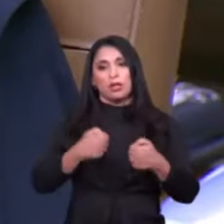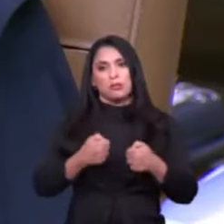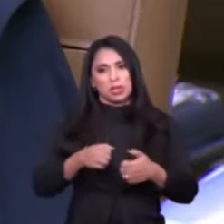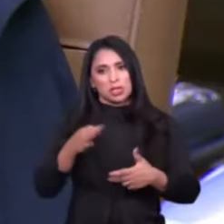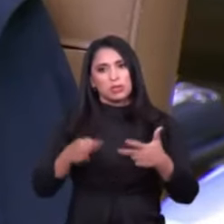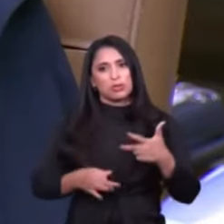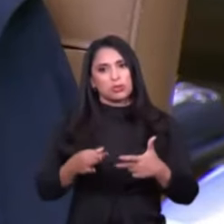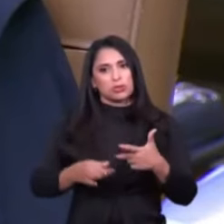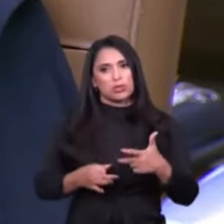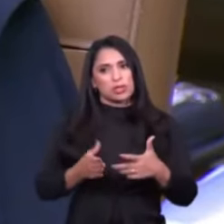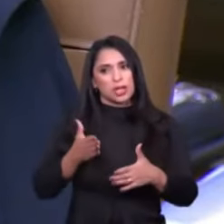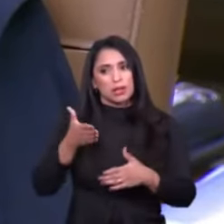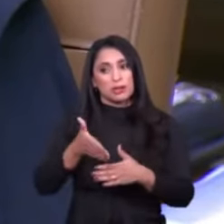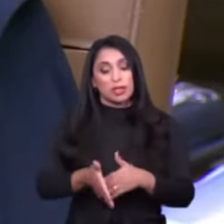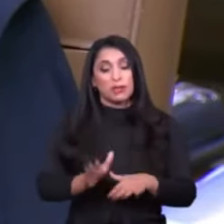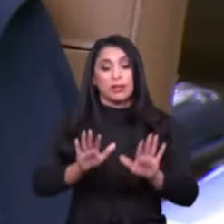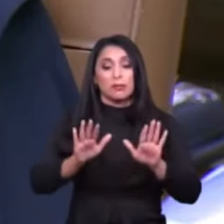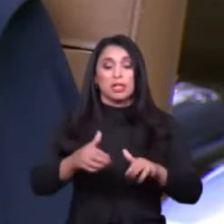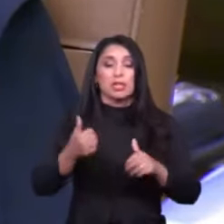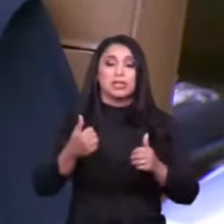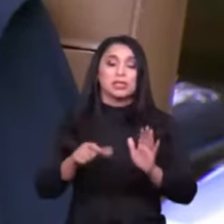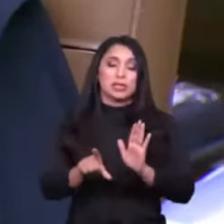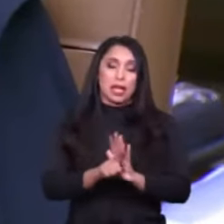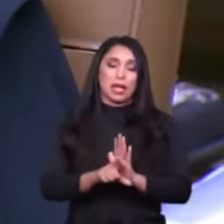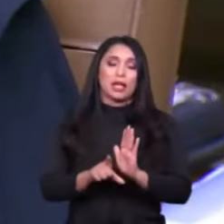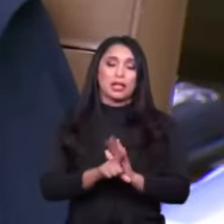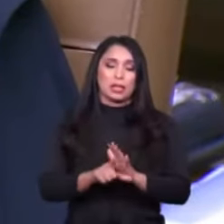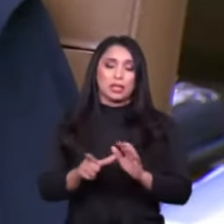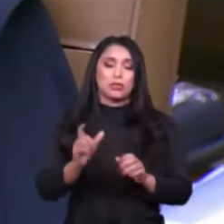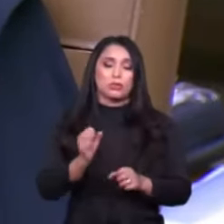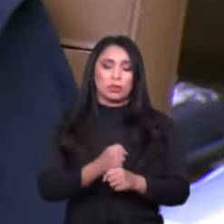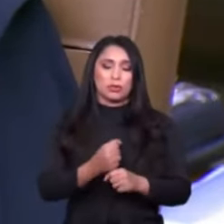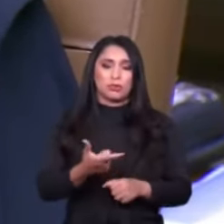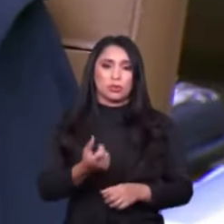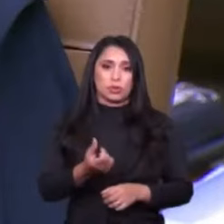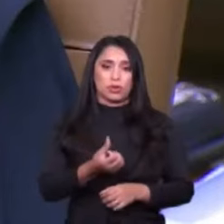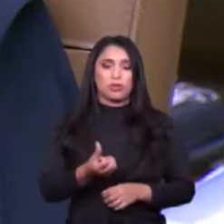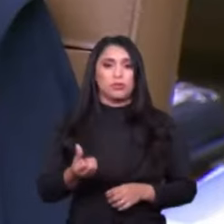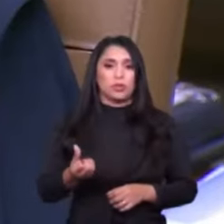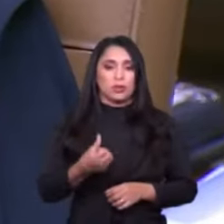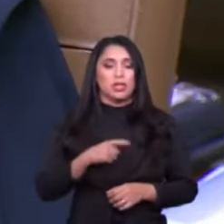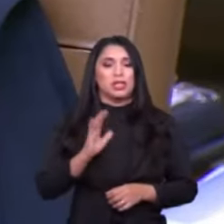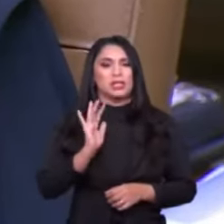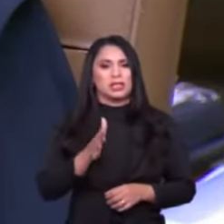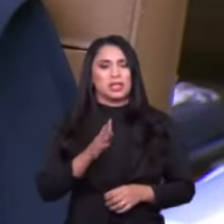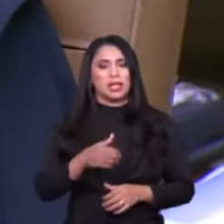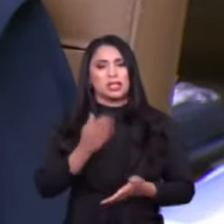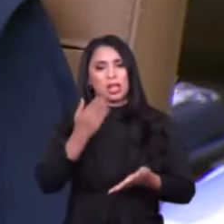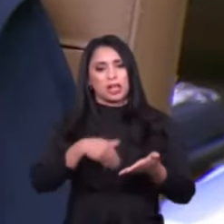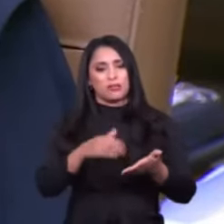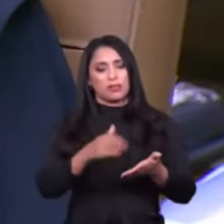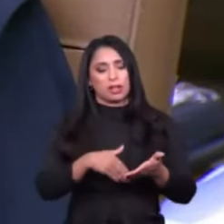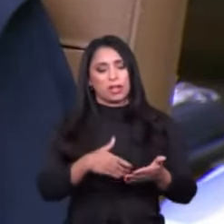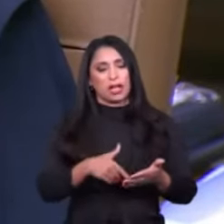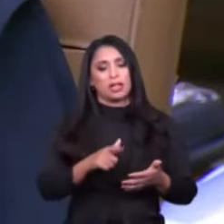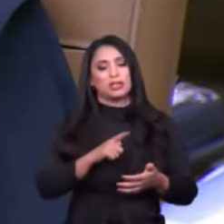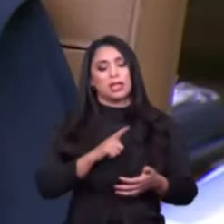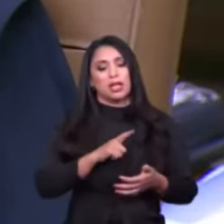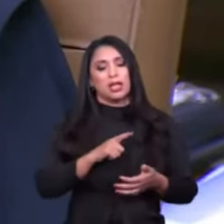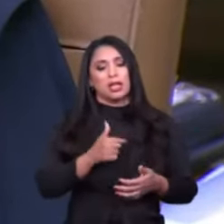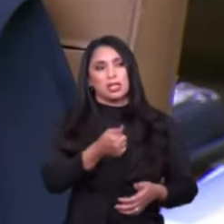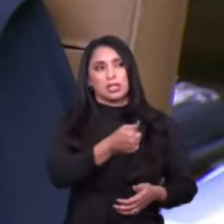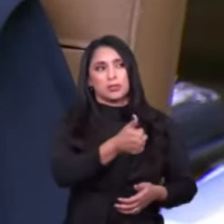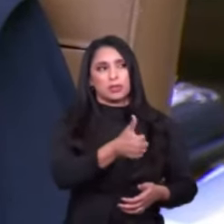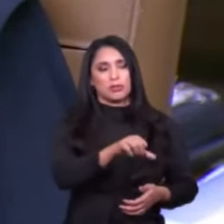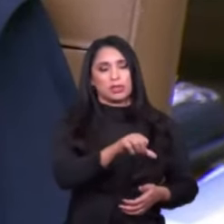preciso ponderar que a atual Lei 11.343, de 2006, em si, já revogara a Lei 6.368, de 76,